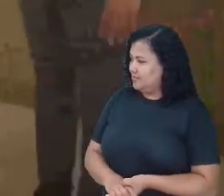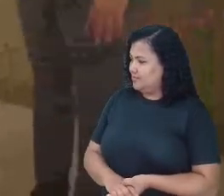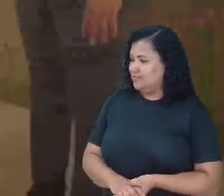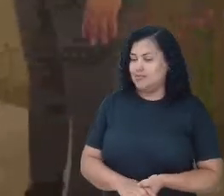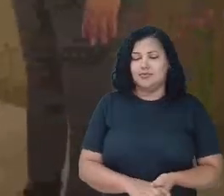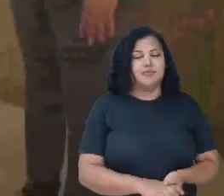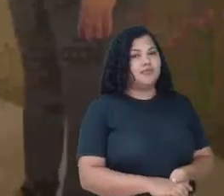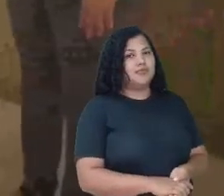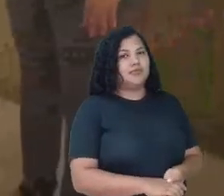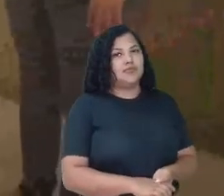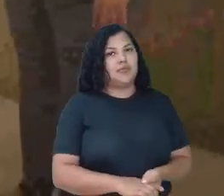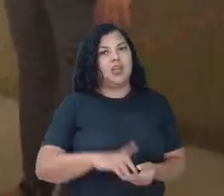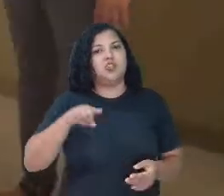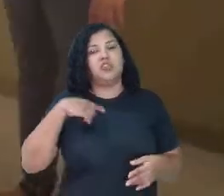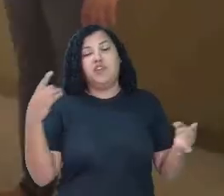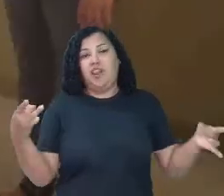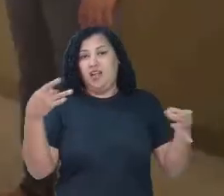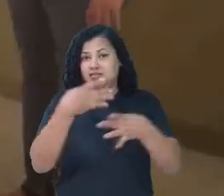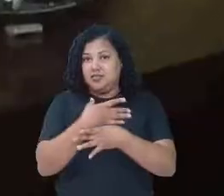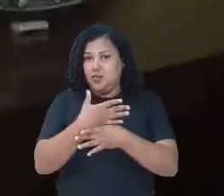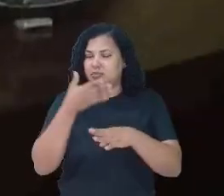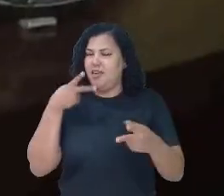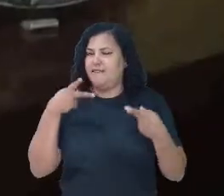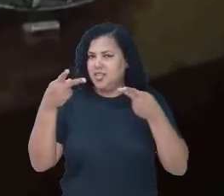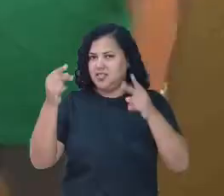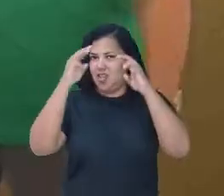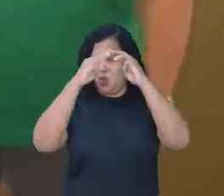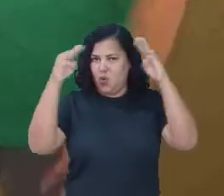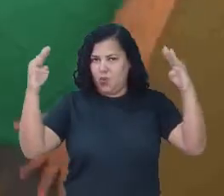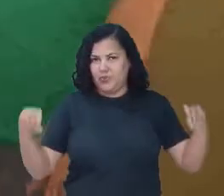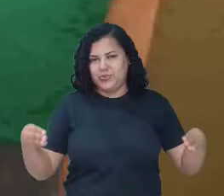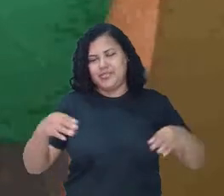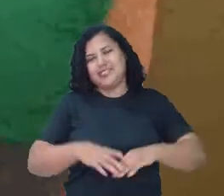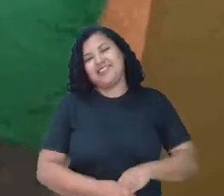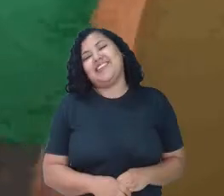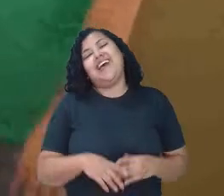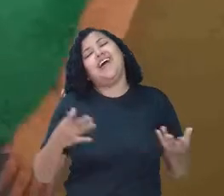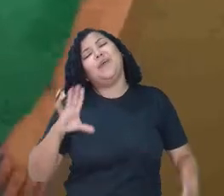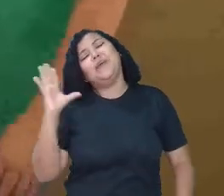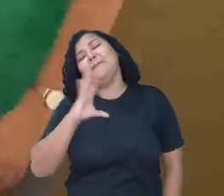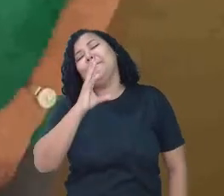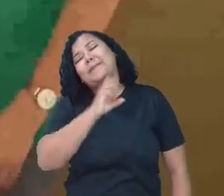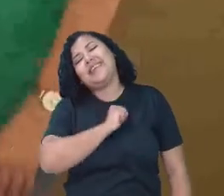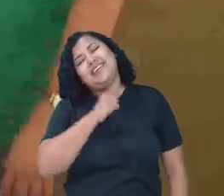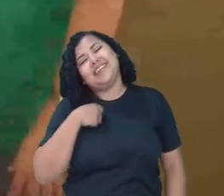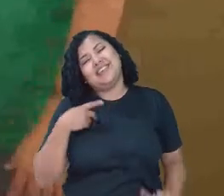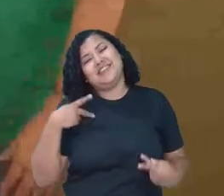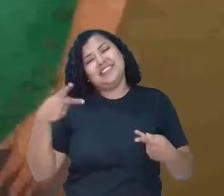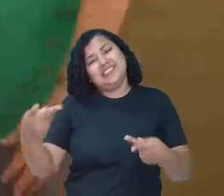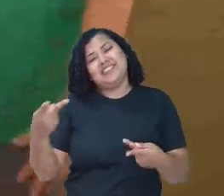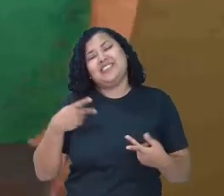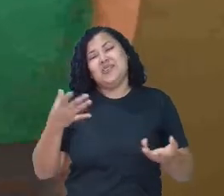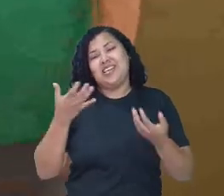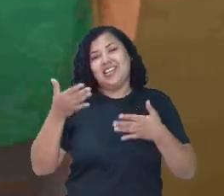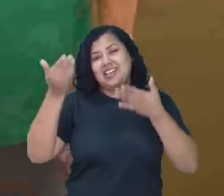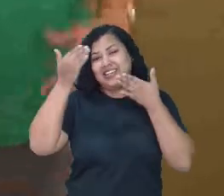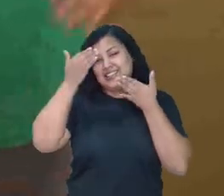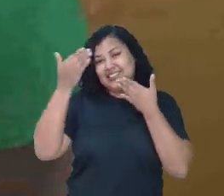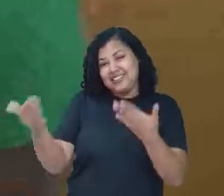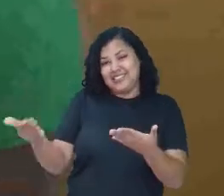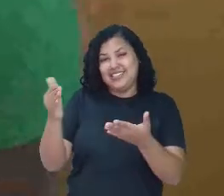encerra a visita ao museu. Elida, eu adorei a visita, viu? Que Quero bom lhe que gostou. agradecer